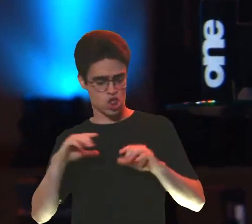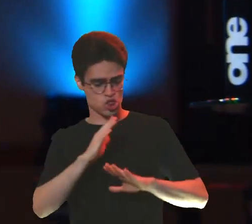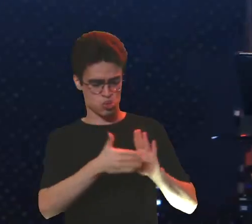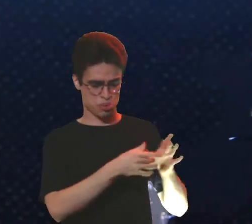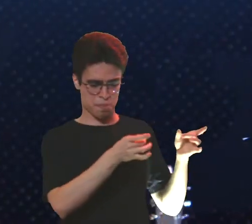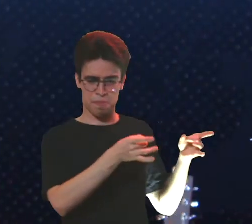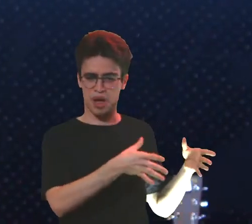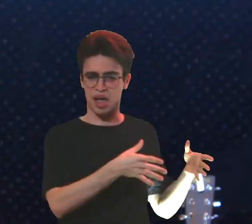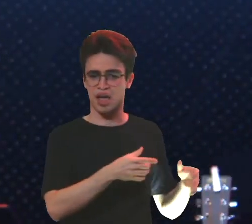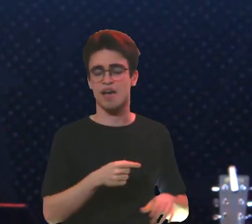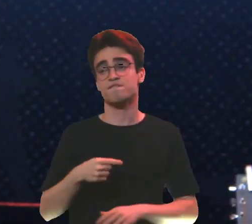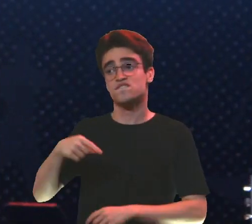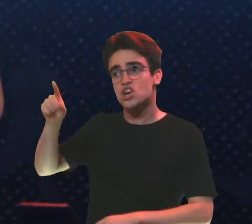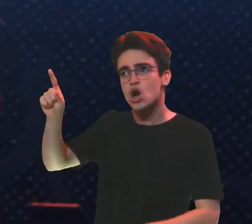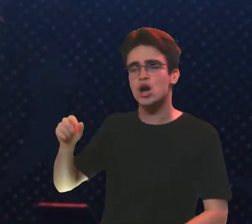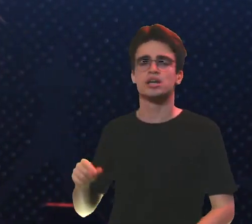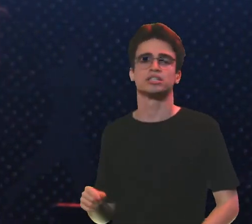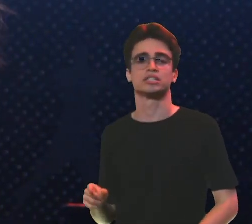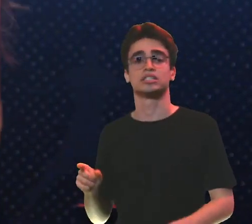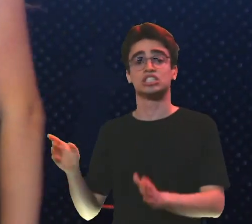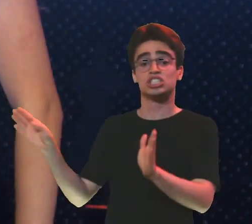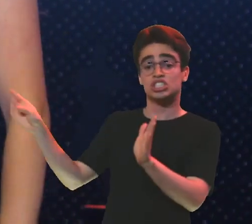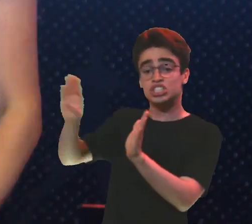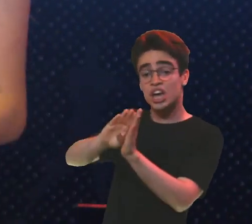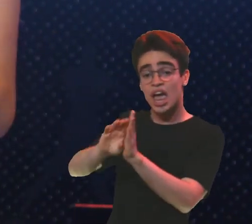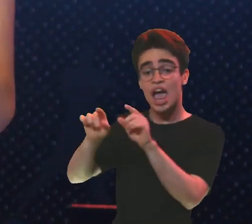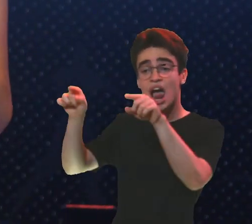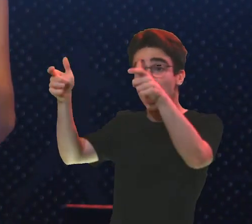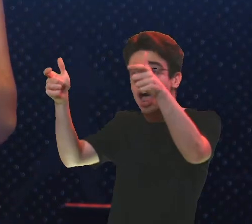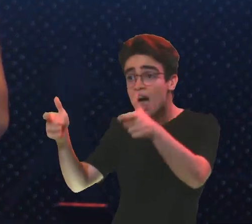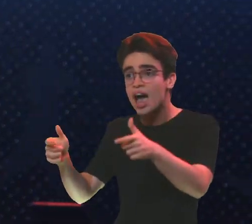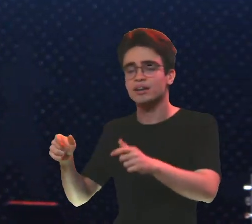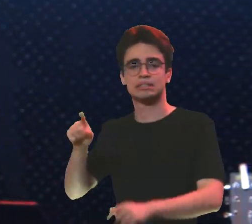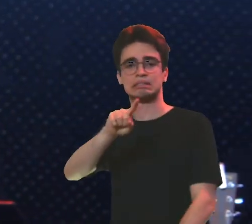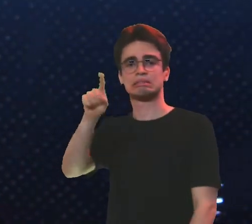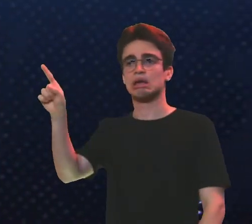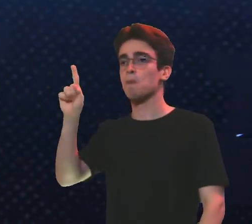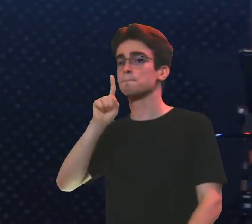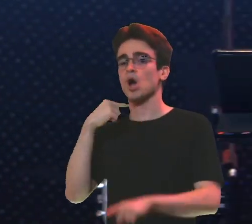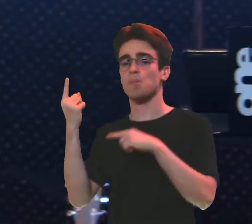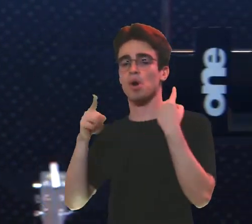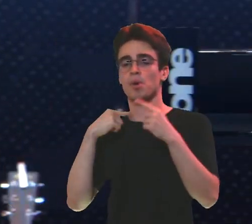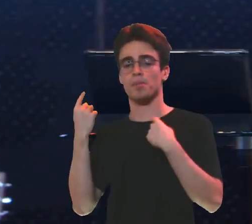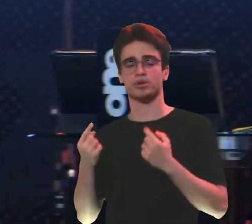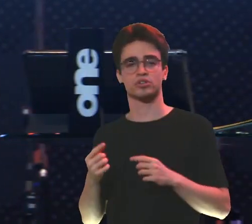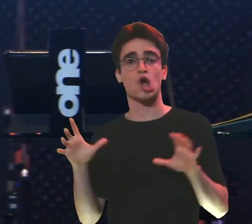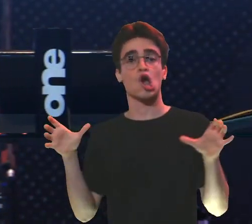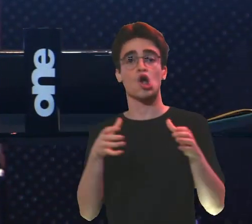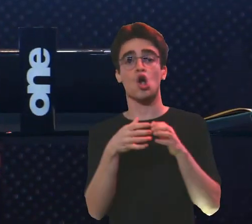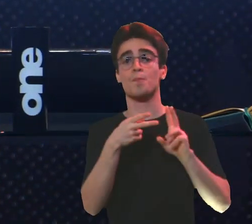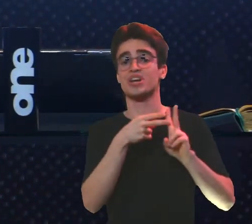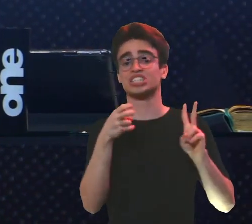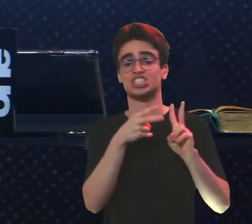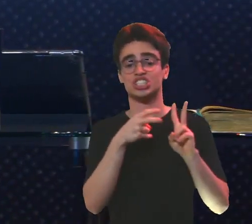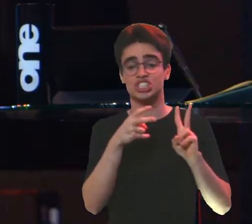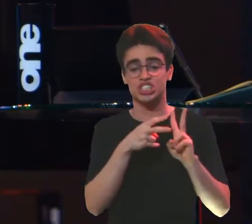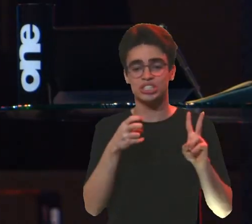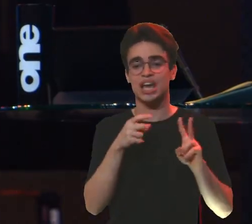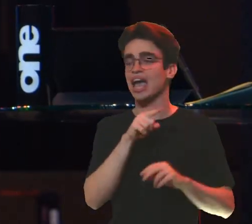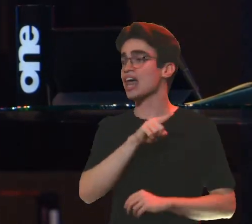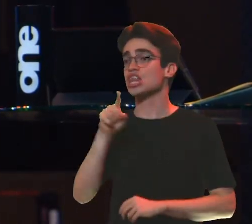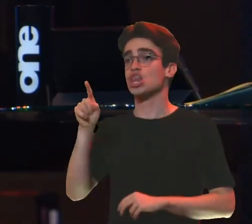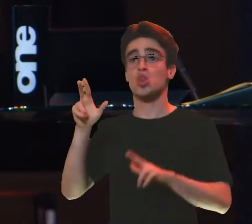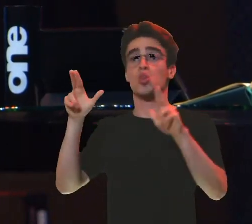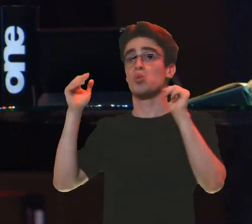foram. No momento que eles chegaram naquela tribo, eles foram mortos. Os indígenas daquele lugar nunca tinham